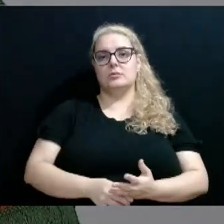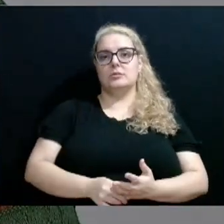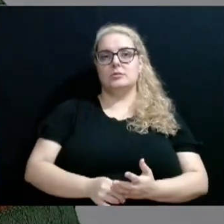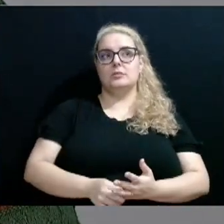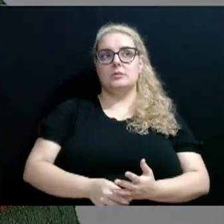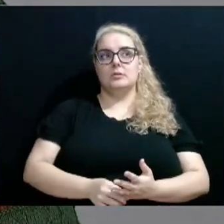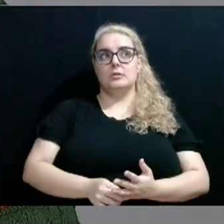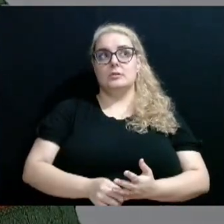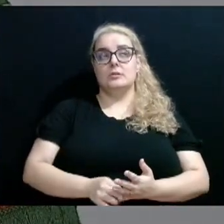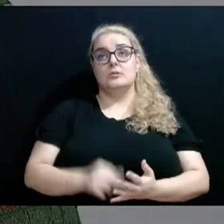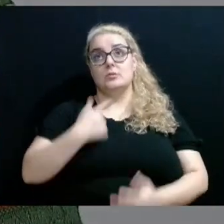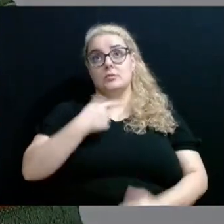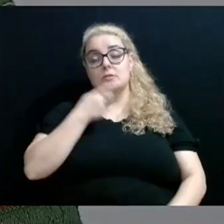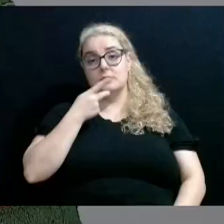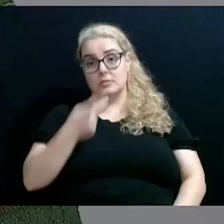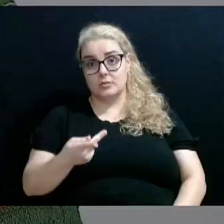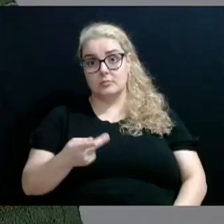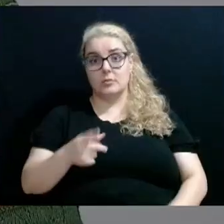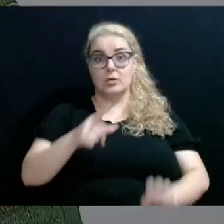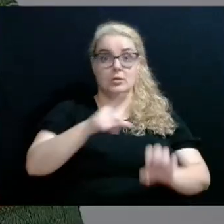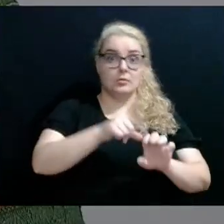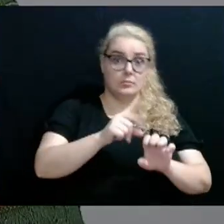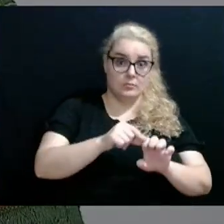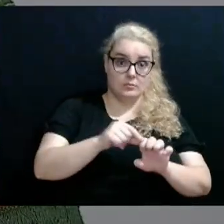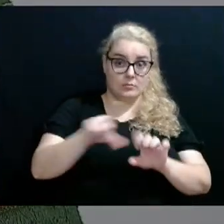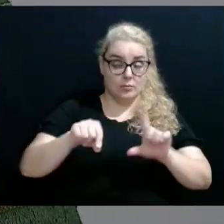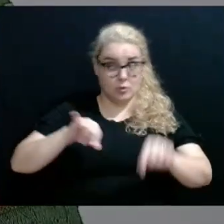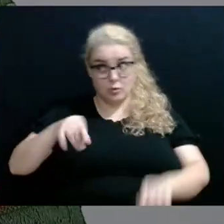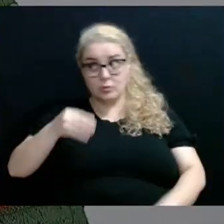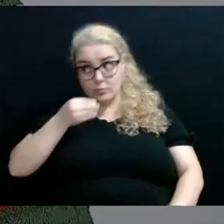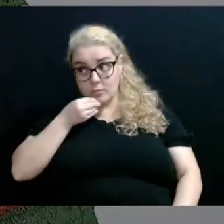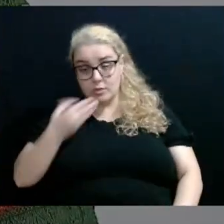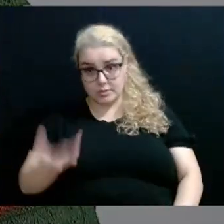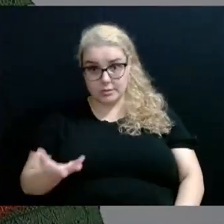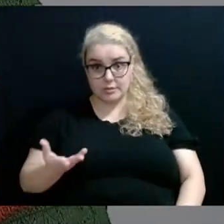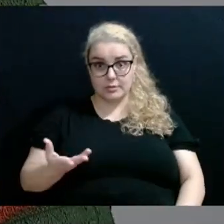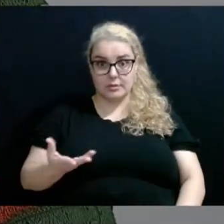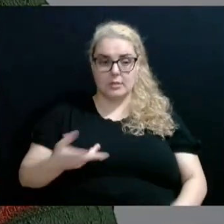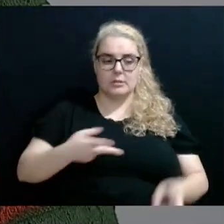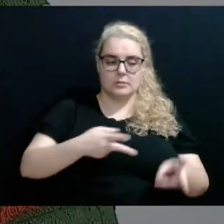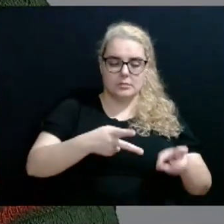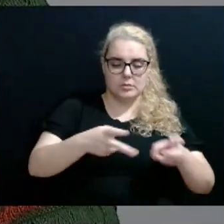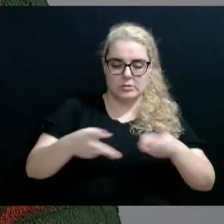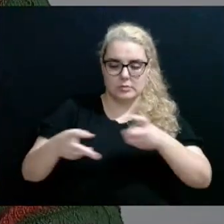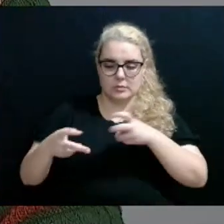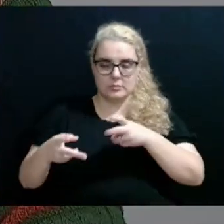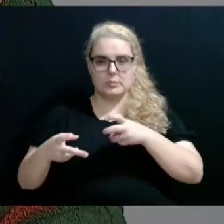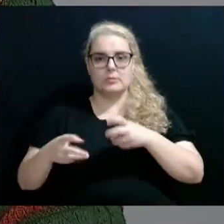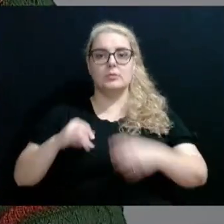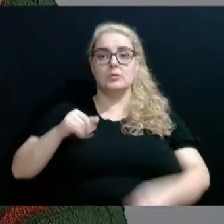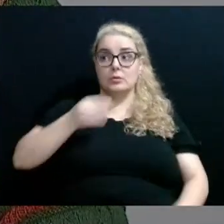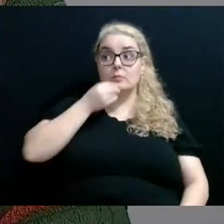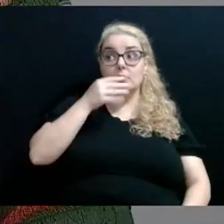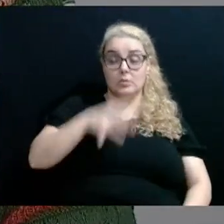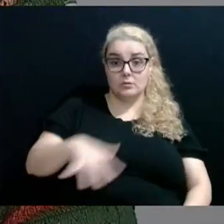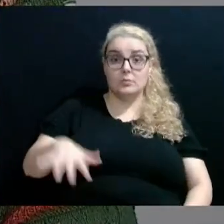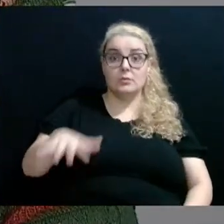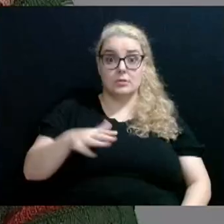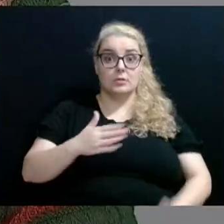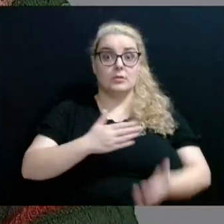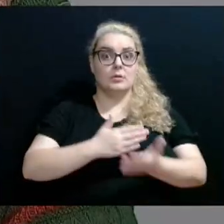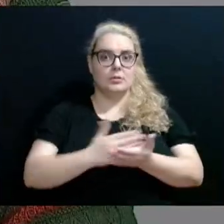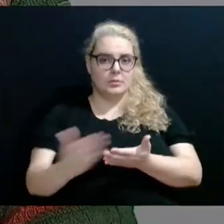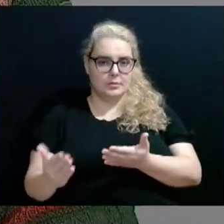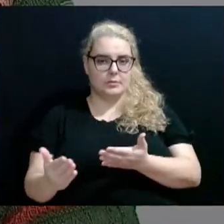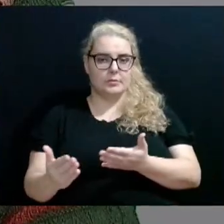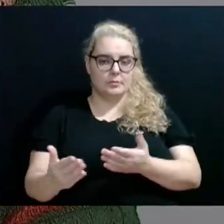isso é um empreendedorismo por oportunidade. Então eu vou enxergando oportunidades no mercado e começo a fazer as